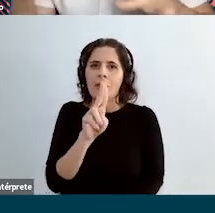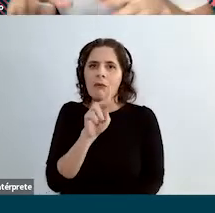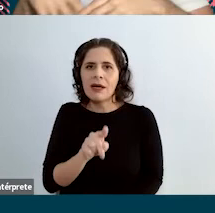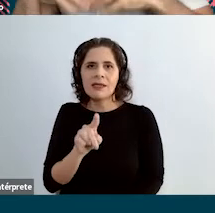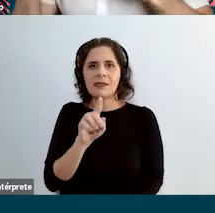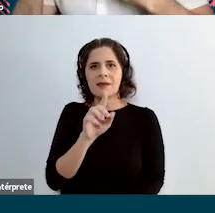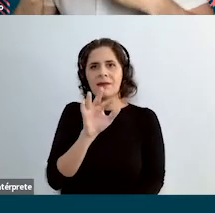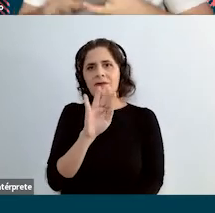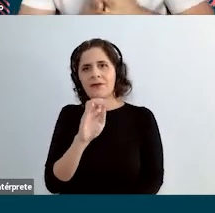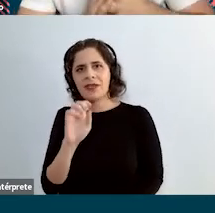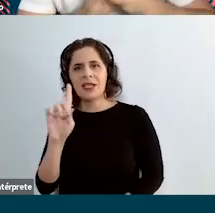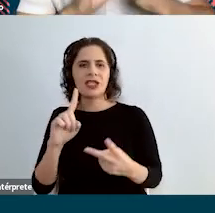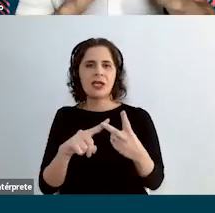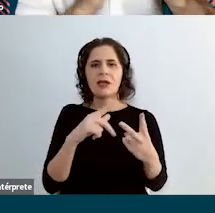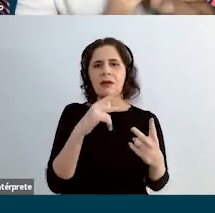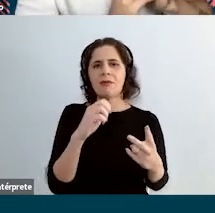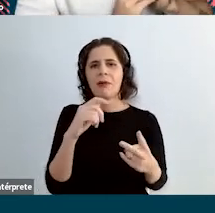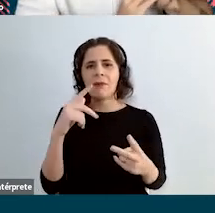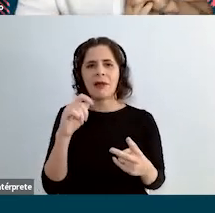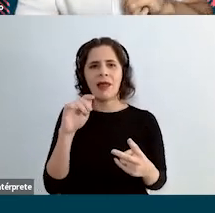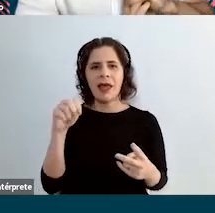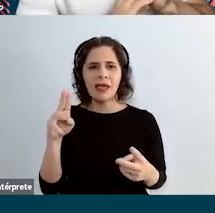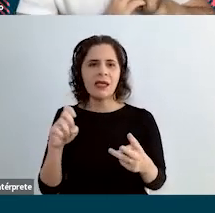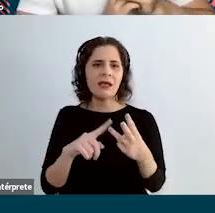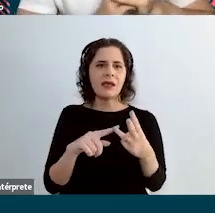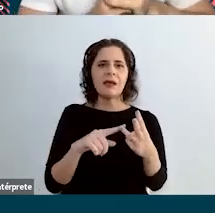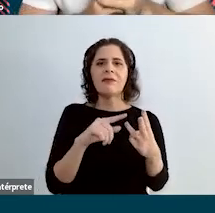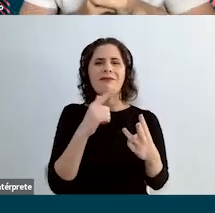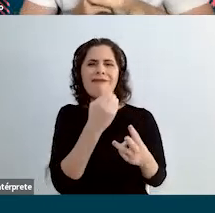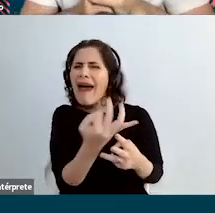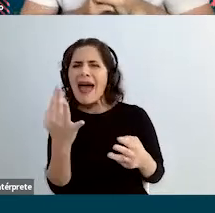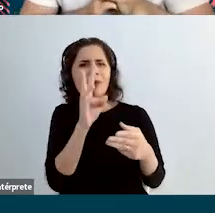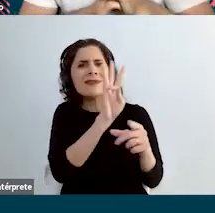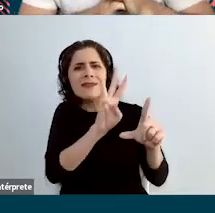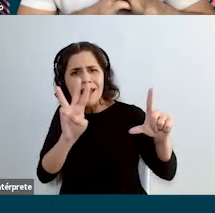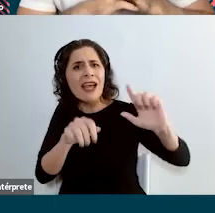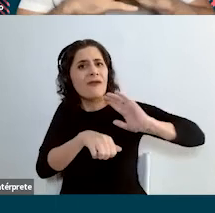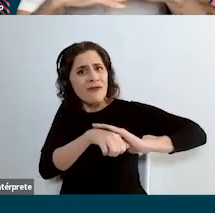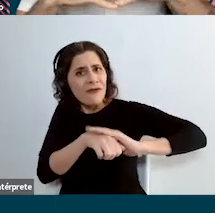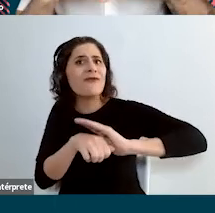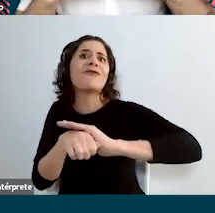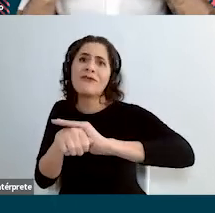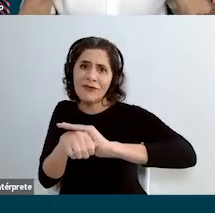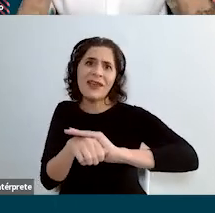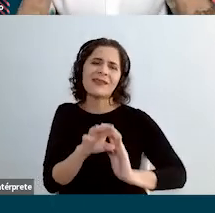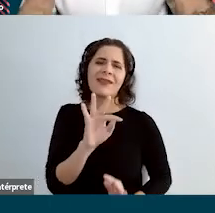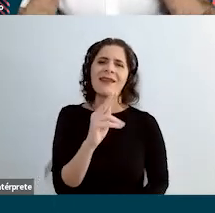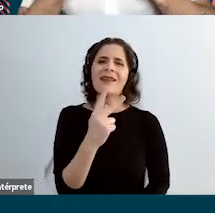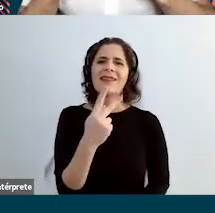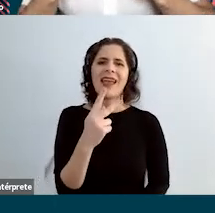no BuzzFeed, no Popline, o UOL também fez, o Tech Tudo. Então, foi interessante assim,